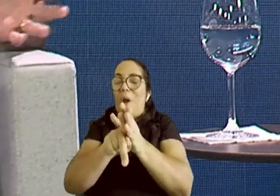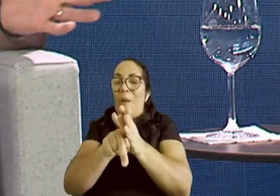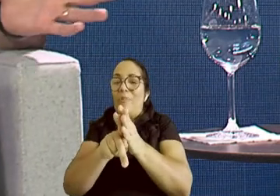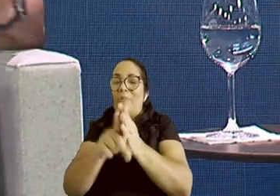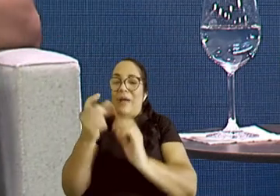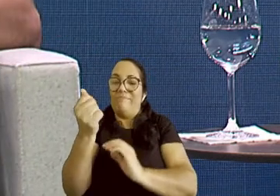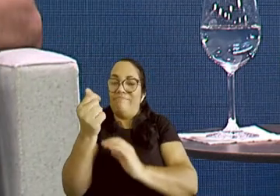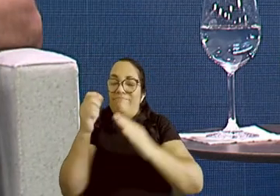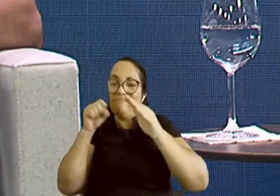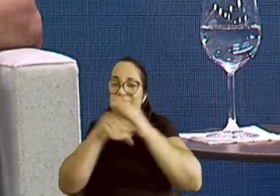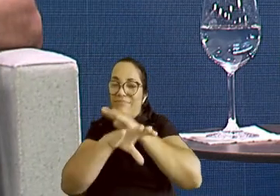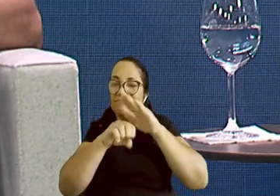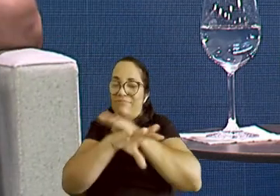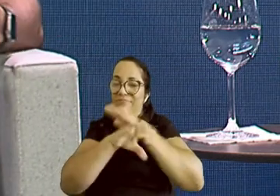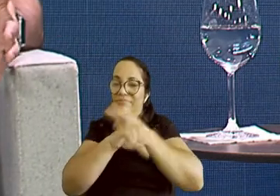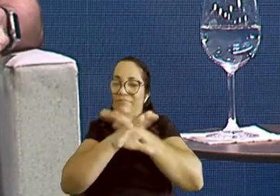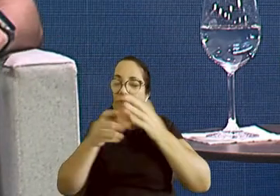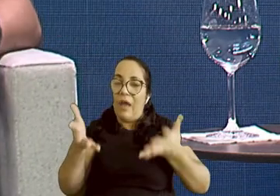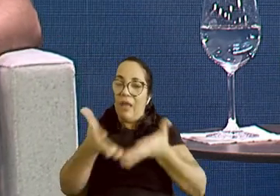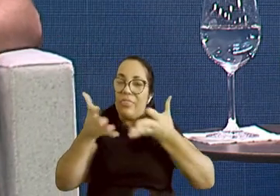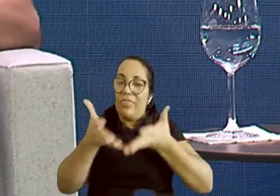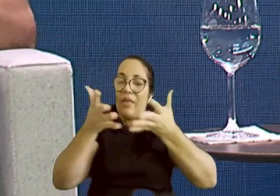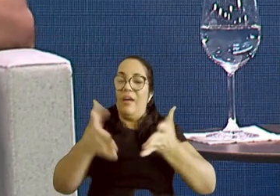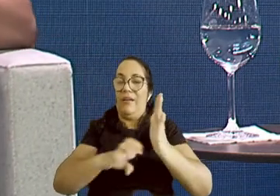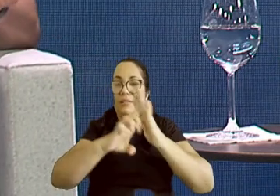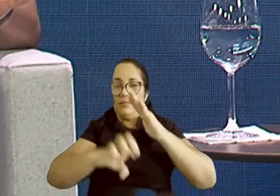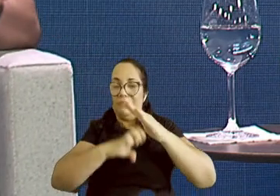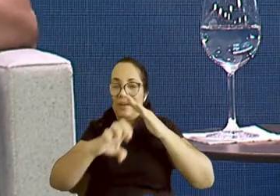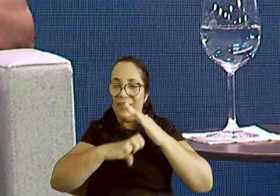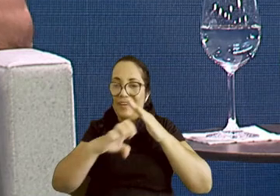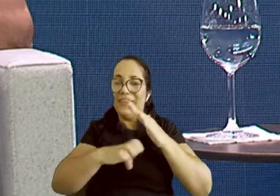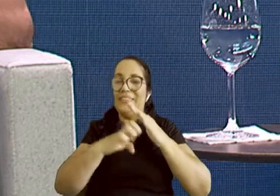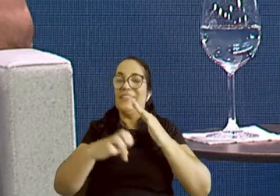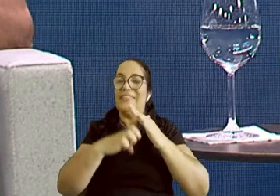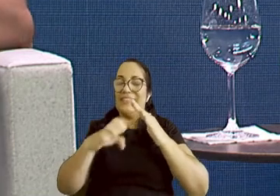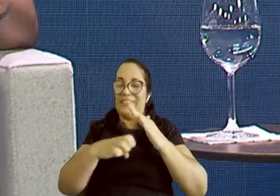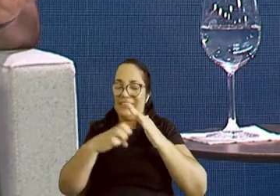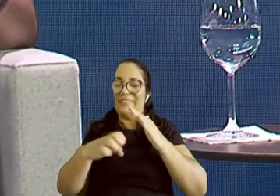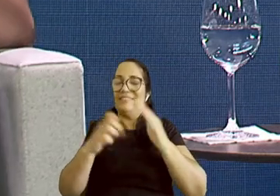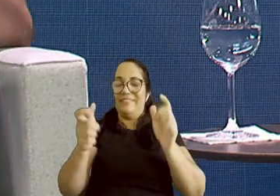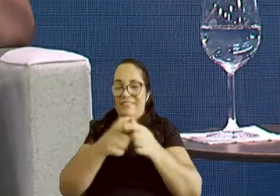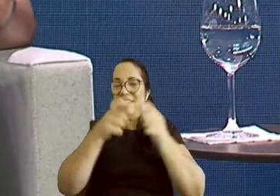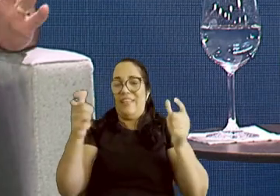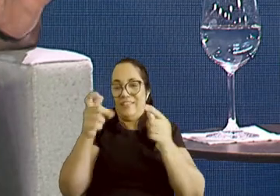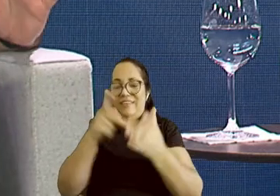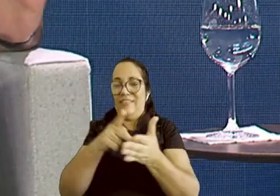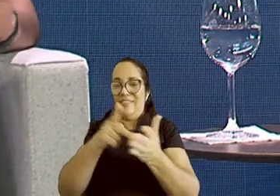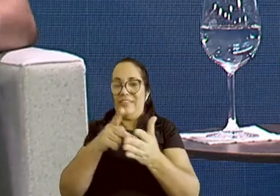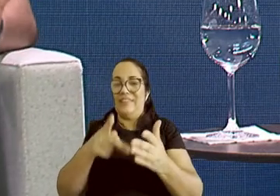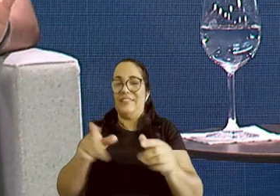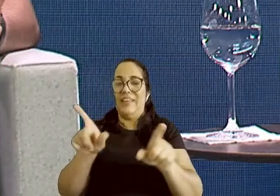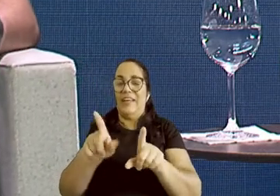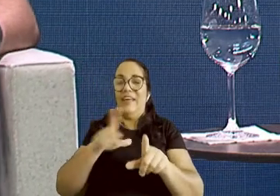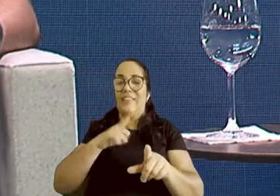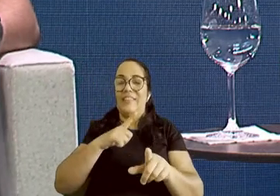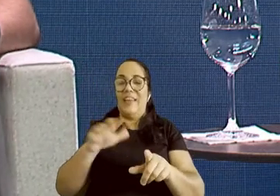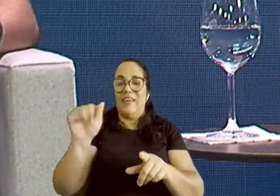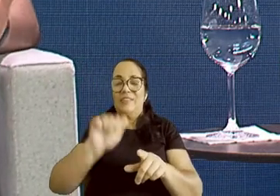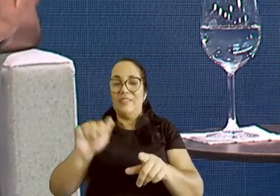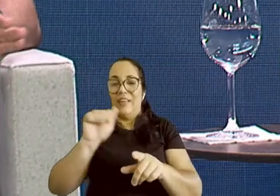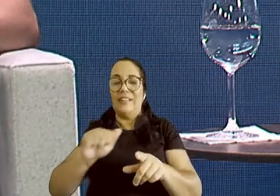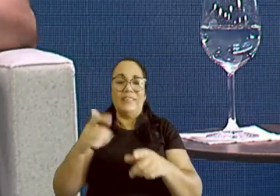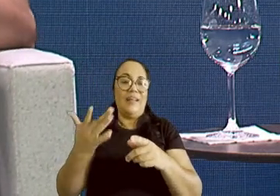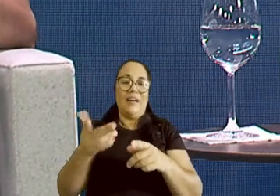tinha visto né o fechamento de fundos de si né desassociação de algum só falei caramba o que tá acontecendo né